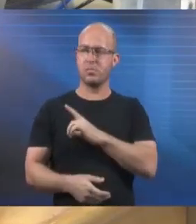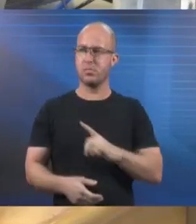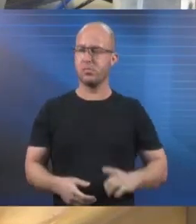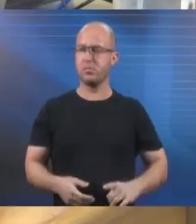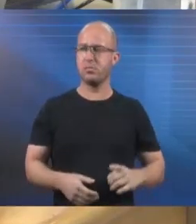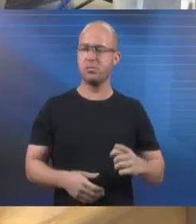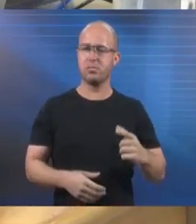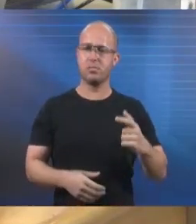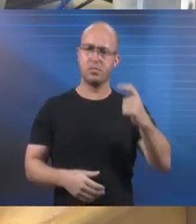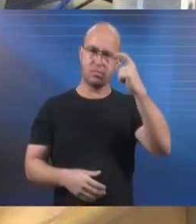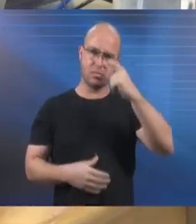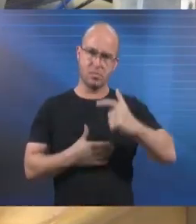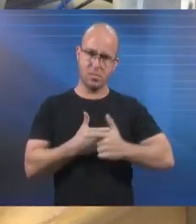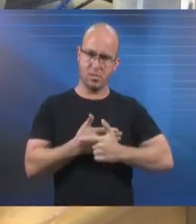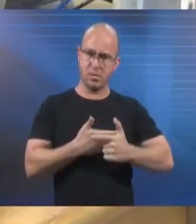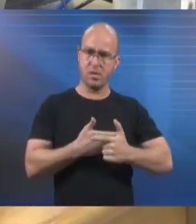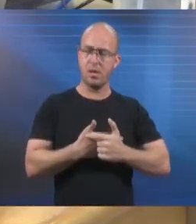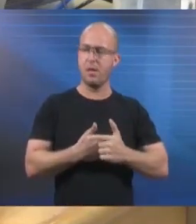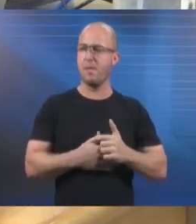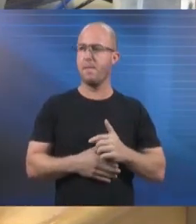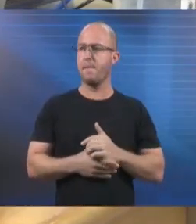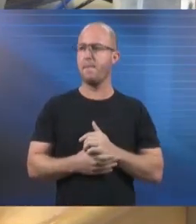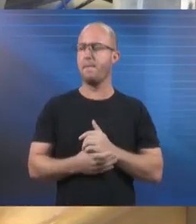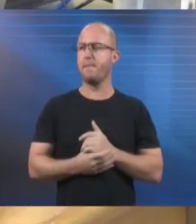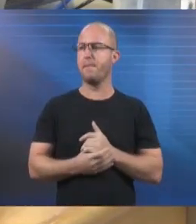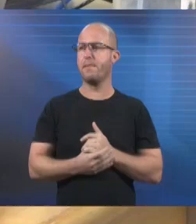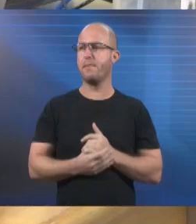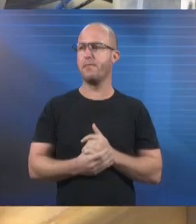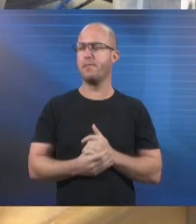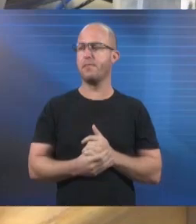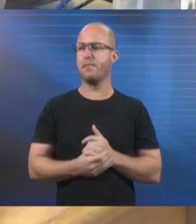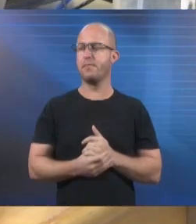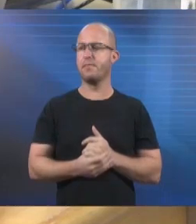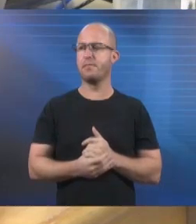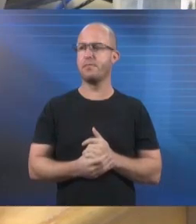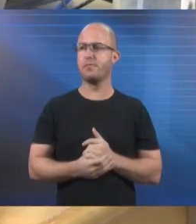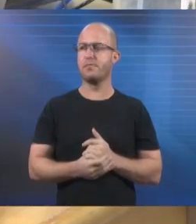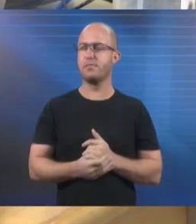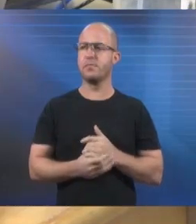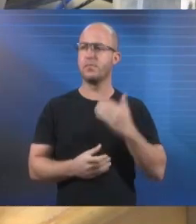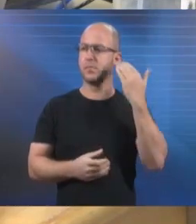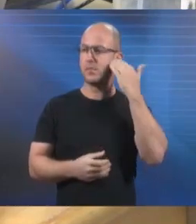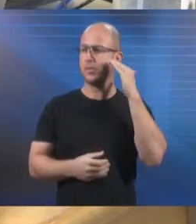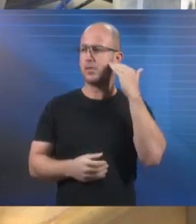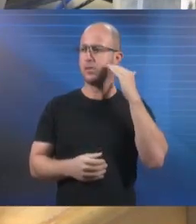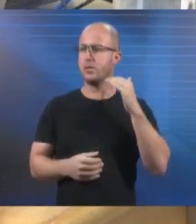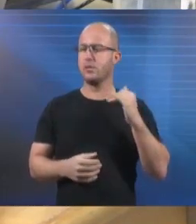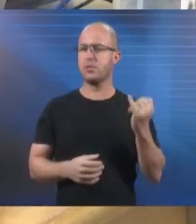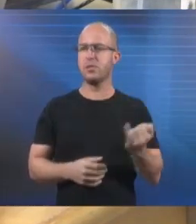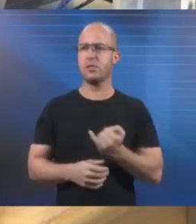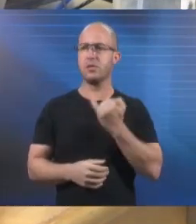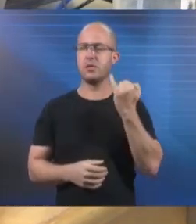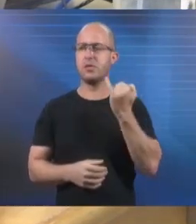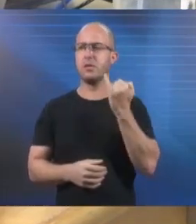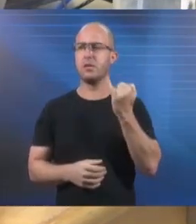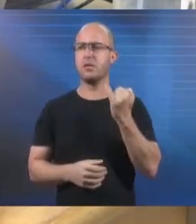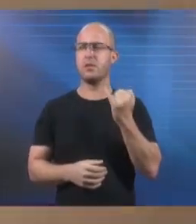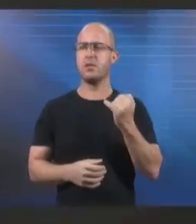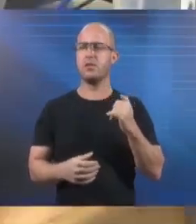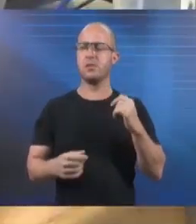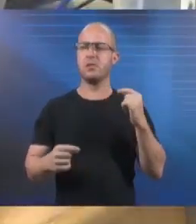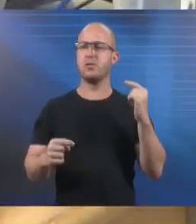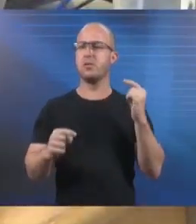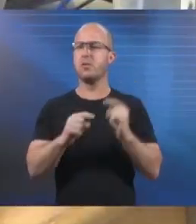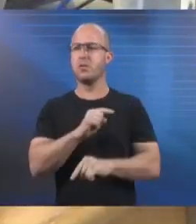na minha função de Deputado eh e de lá saiu o entendimento muito importante o que eu não